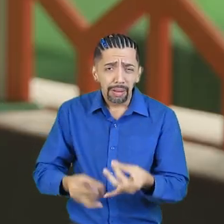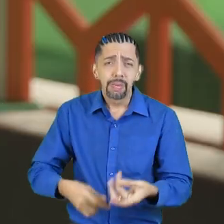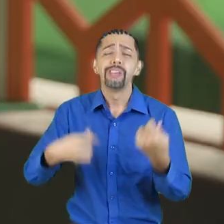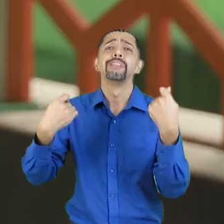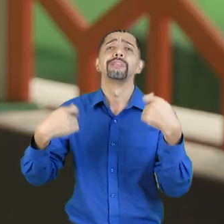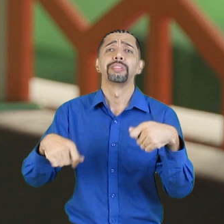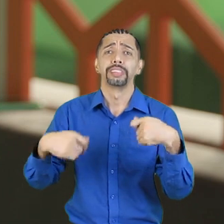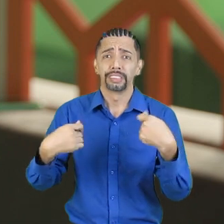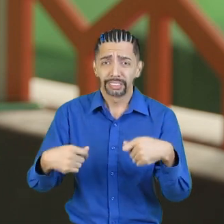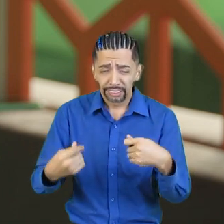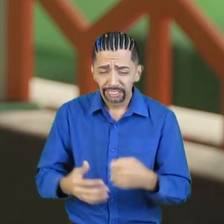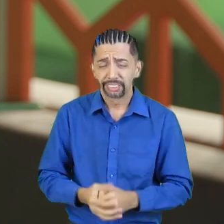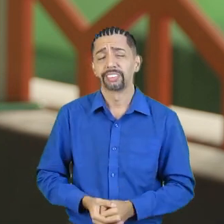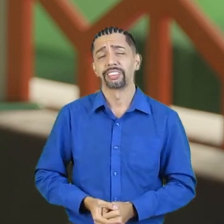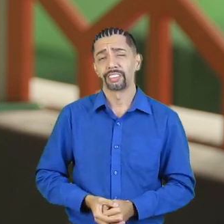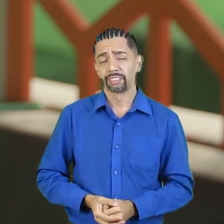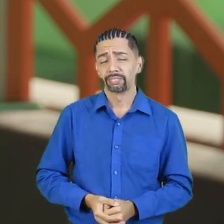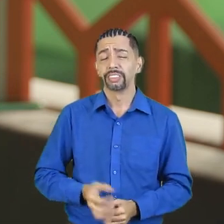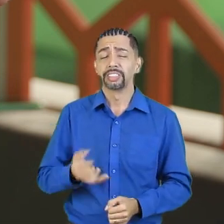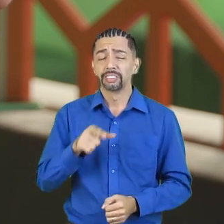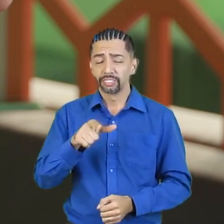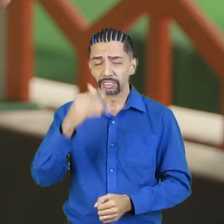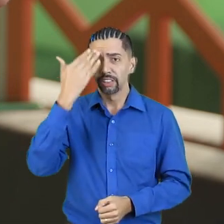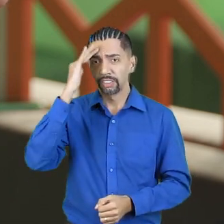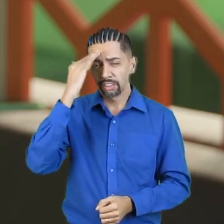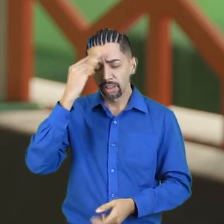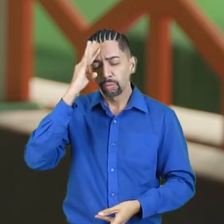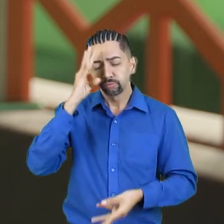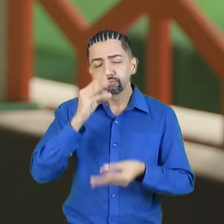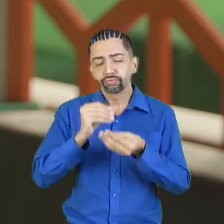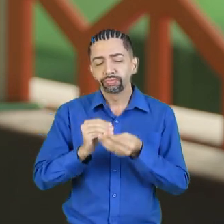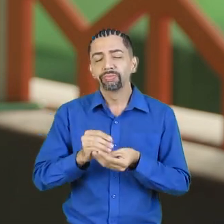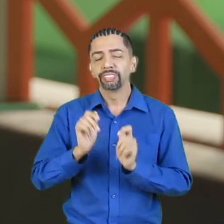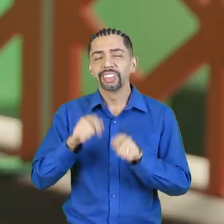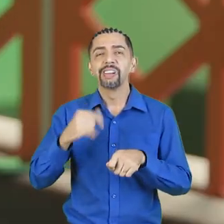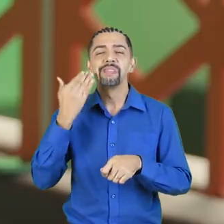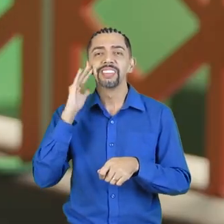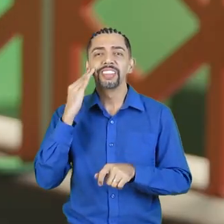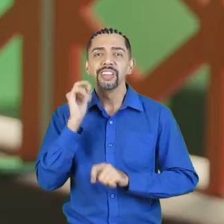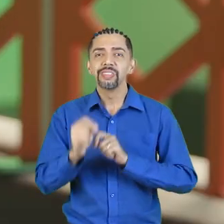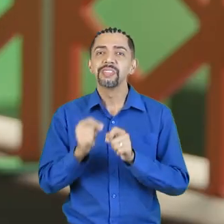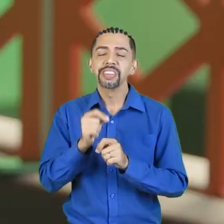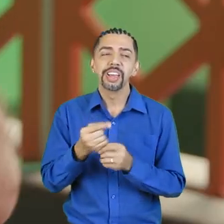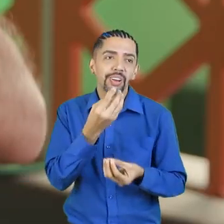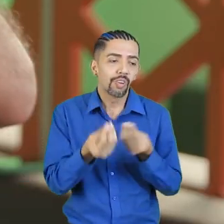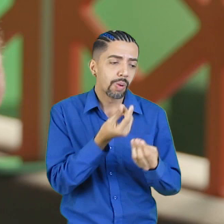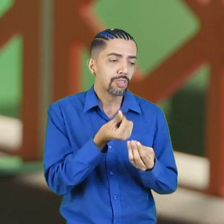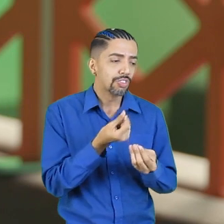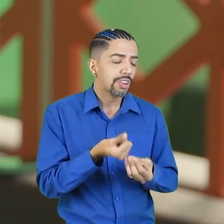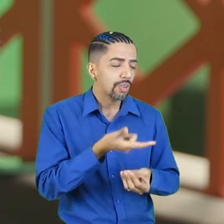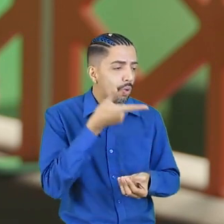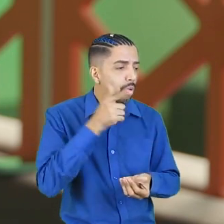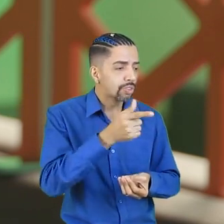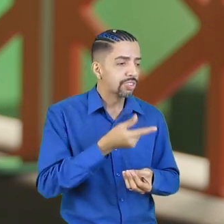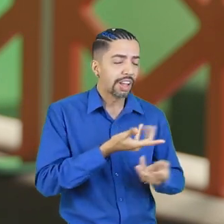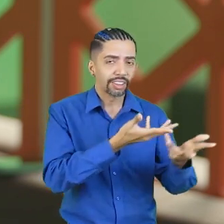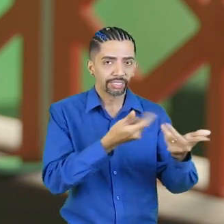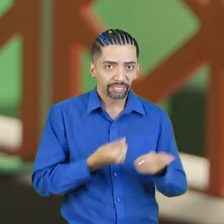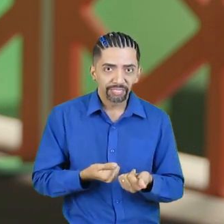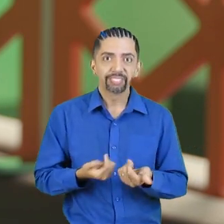nós conseguimos entender para onde está indo esses recursos e de onde está vindo. Esta é a base de descobrir o